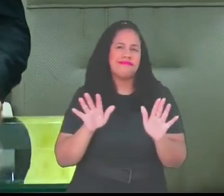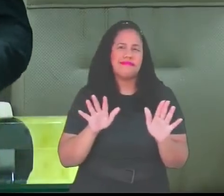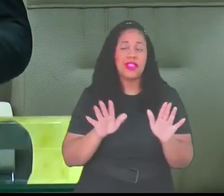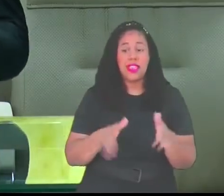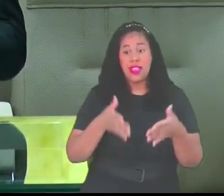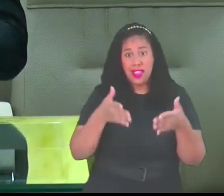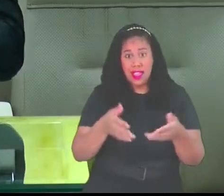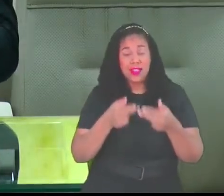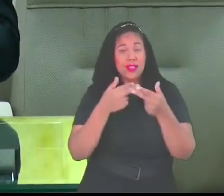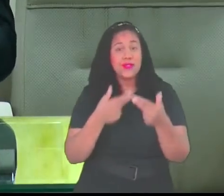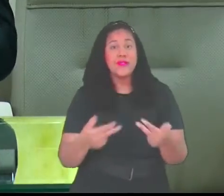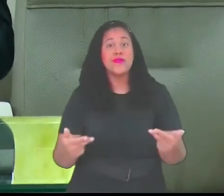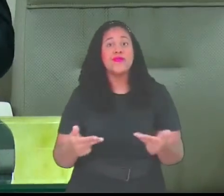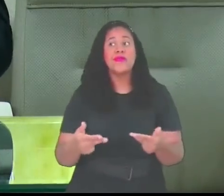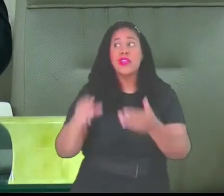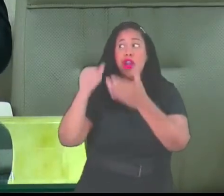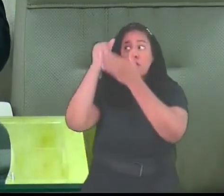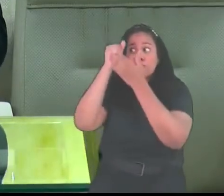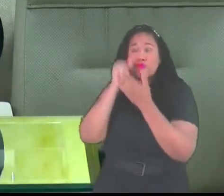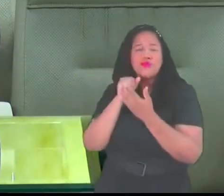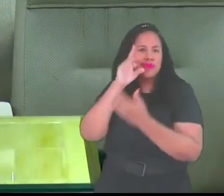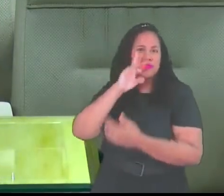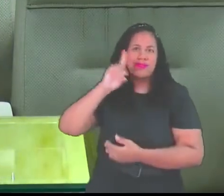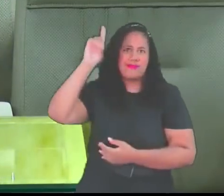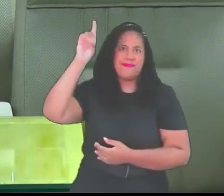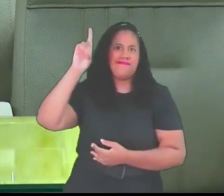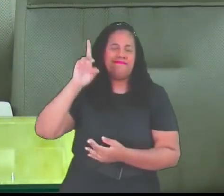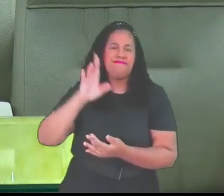Essas coisas são intervenção de Deus.